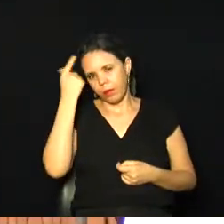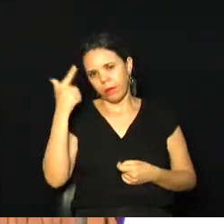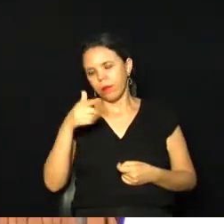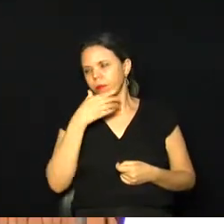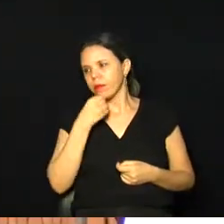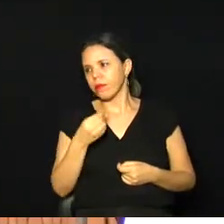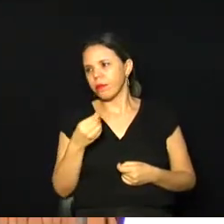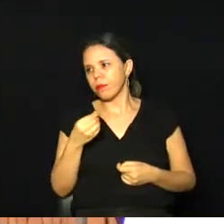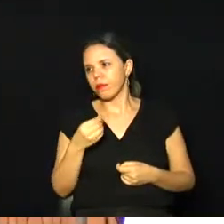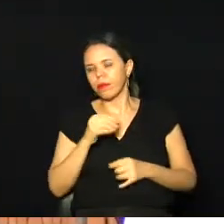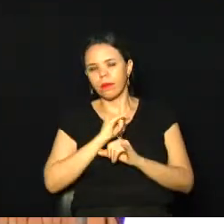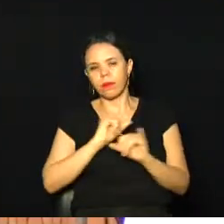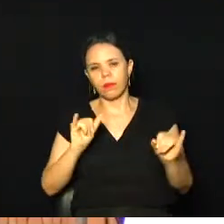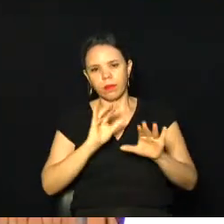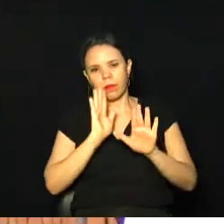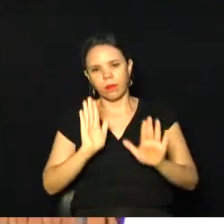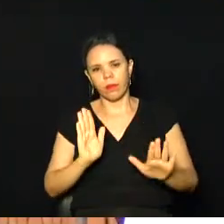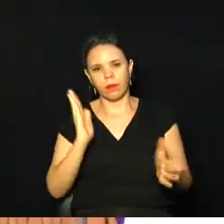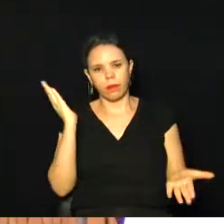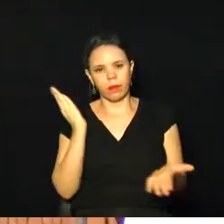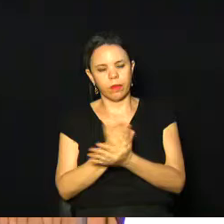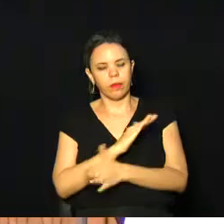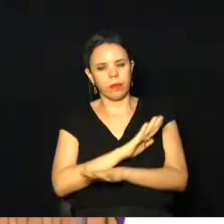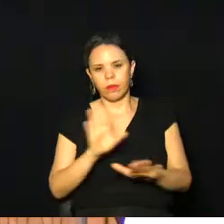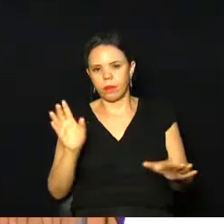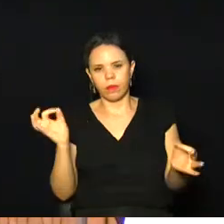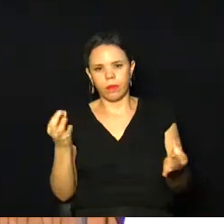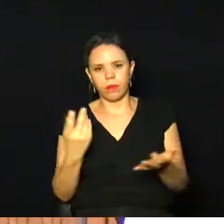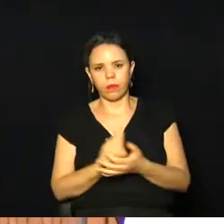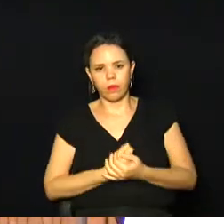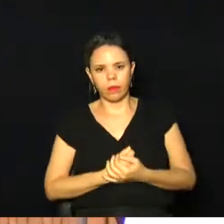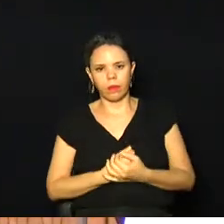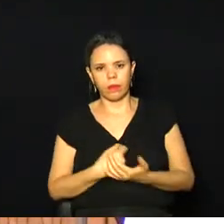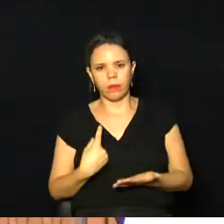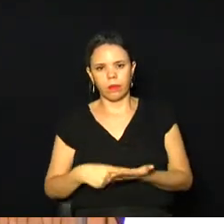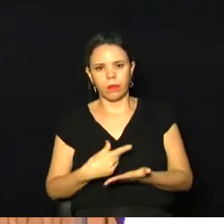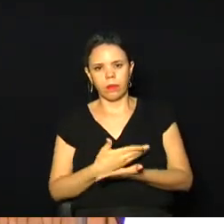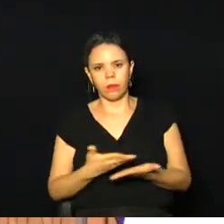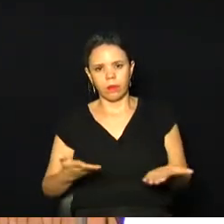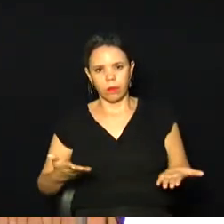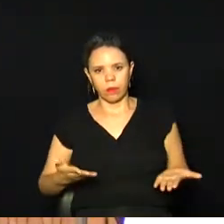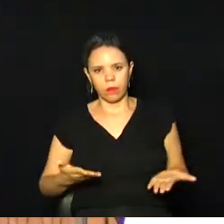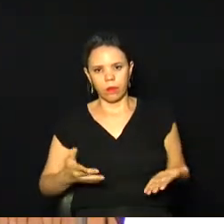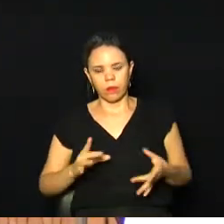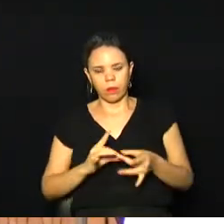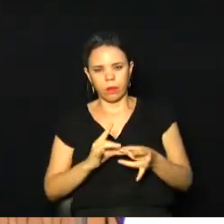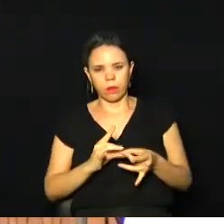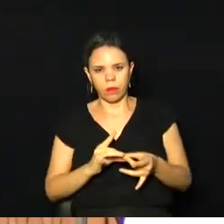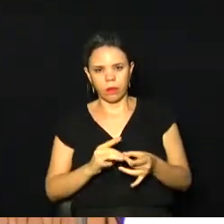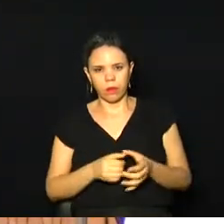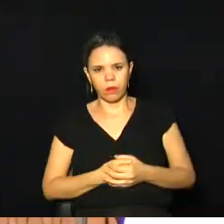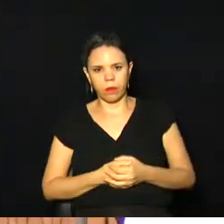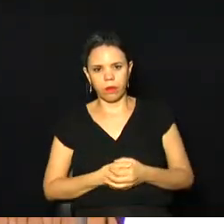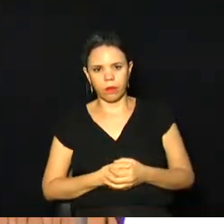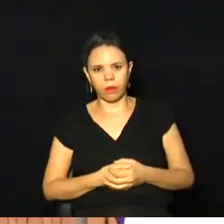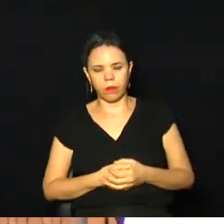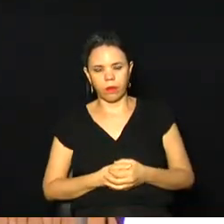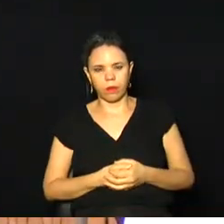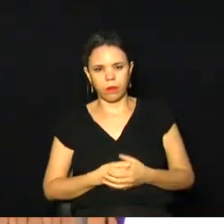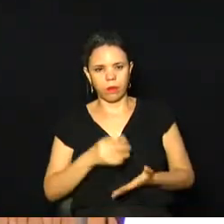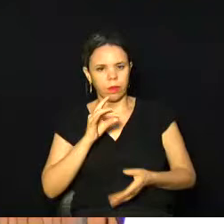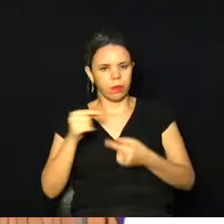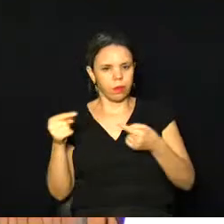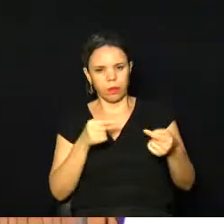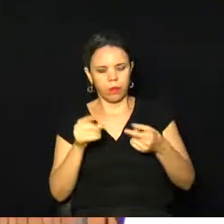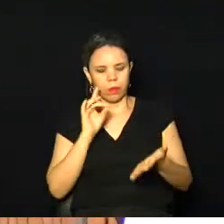homens a dizer basta, isto não está certo. Então, contamos com vocês para unir-se a nós. Nós não somos inimigos,